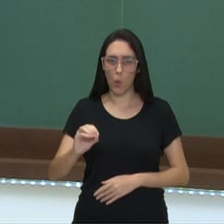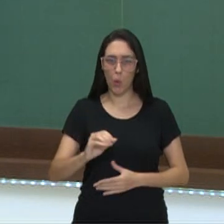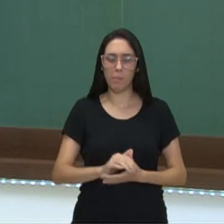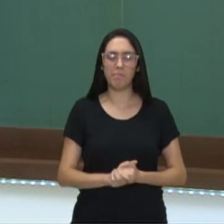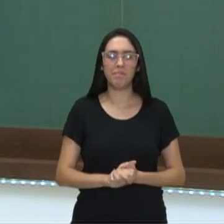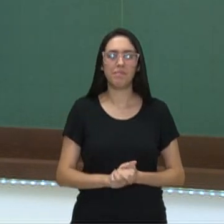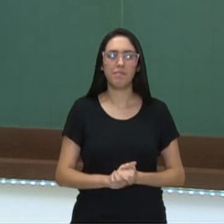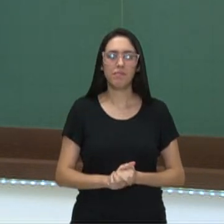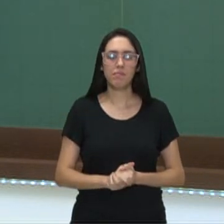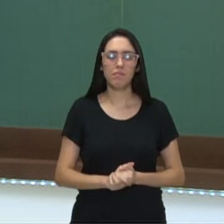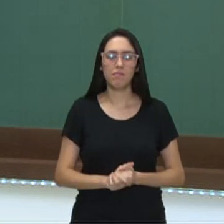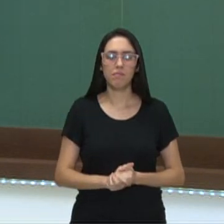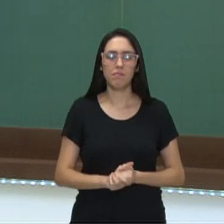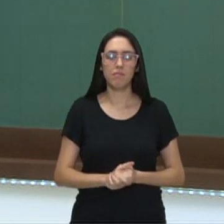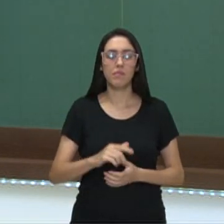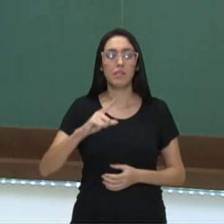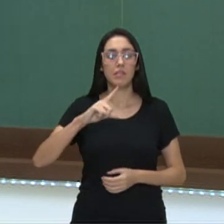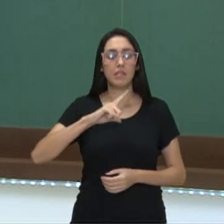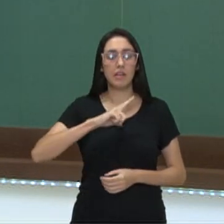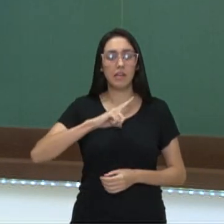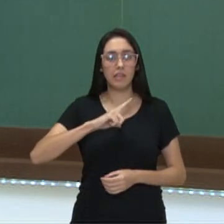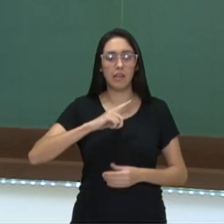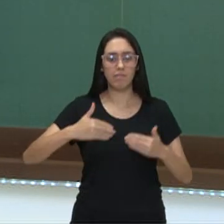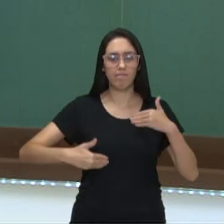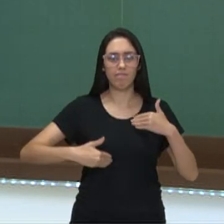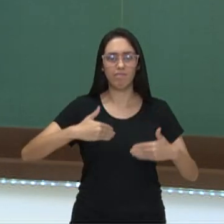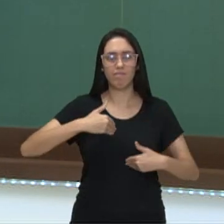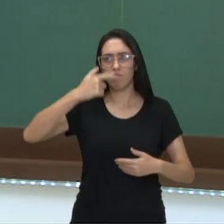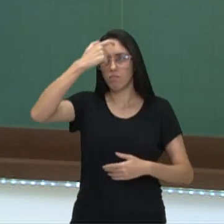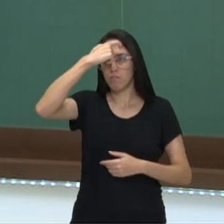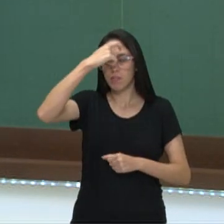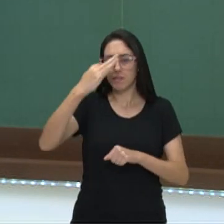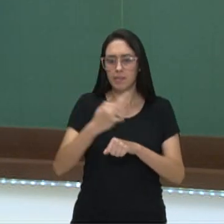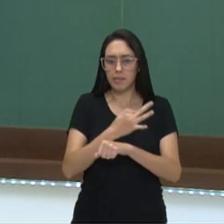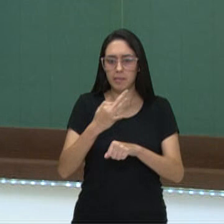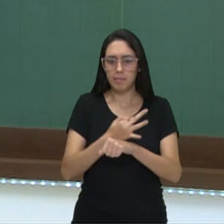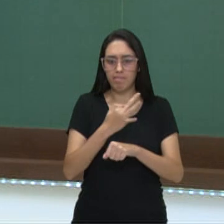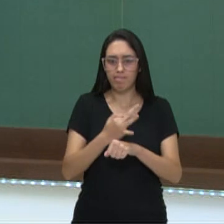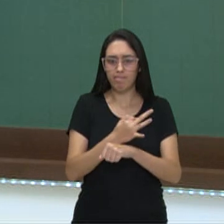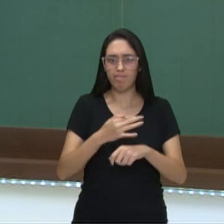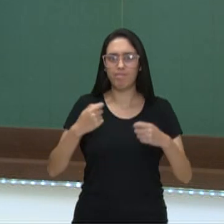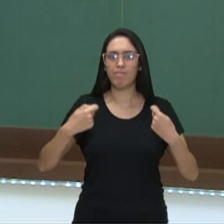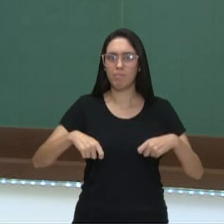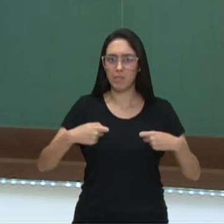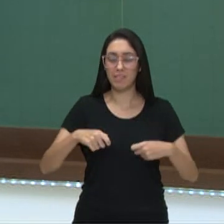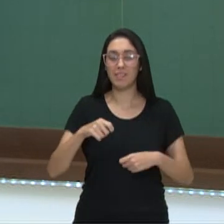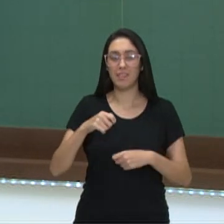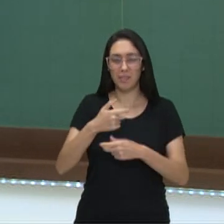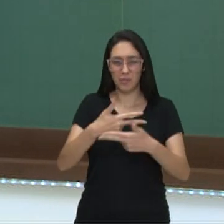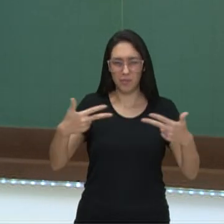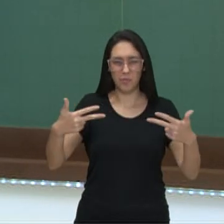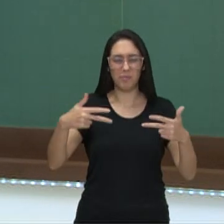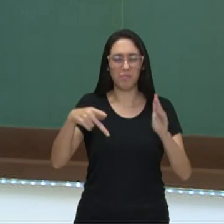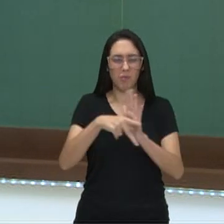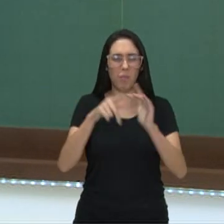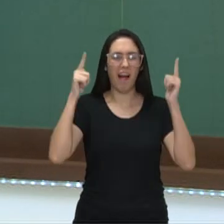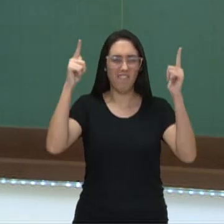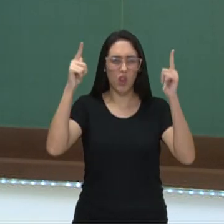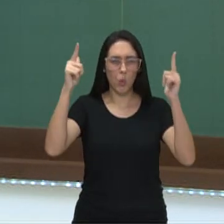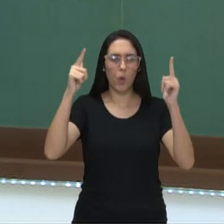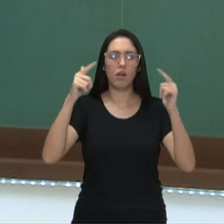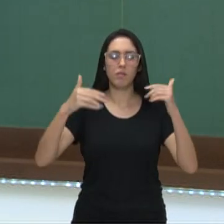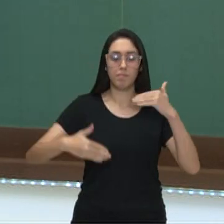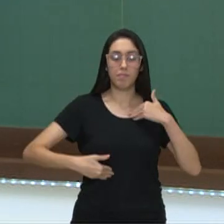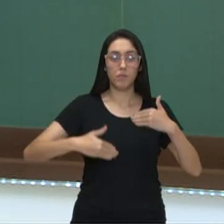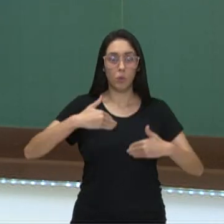exigência física e mental, ou seja, né, essas atividades de aventura, elas vão exigir do teu corpo,